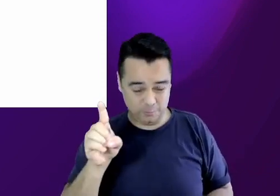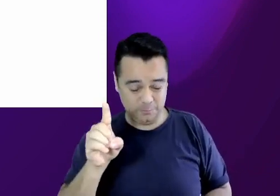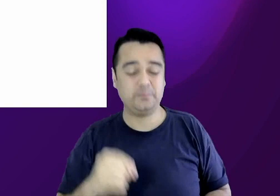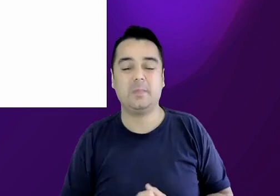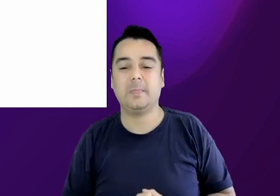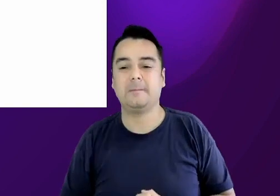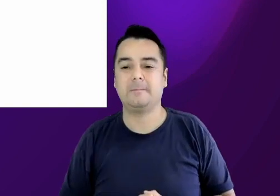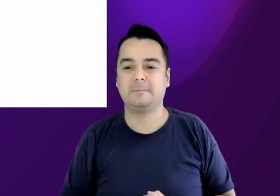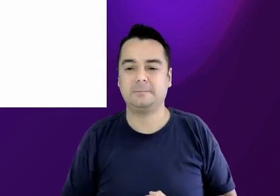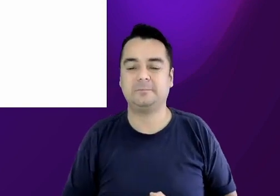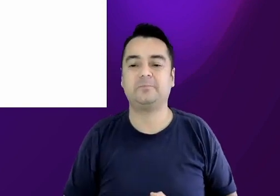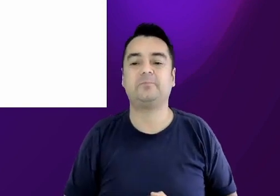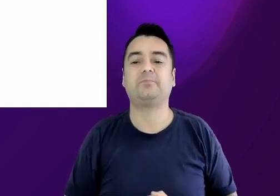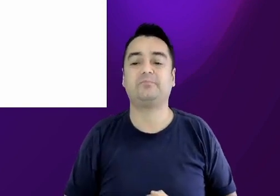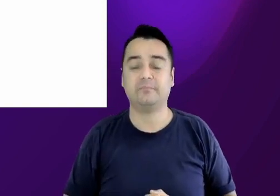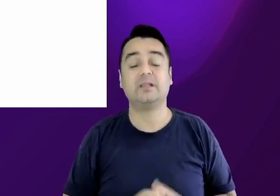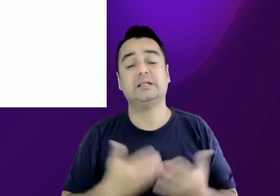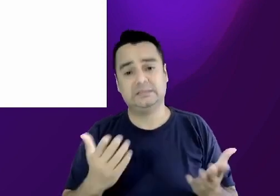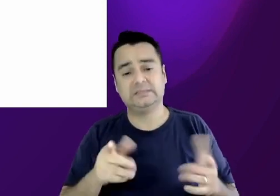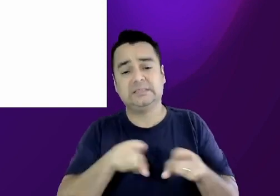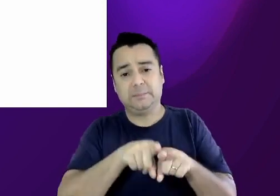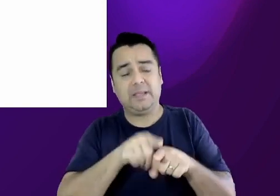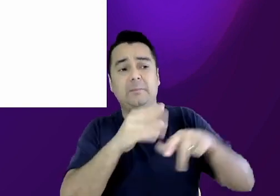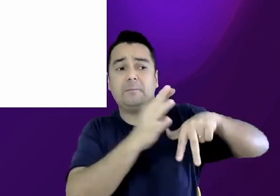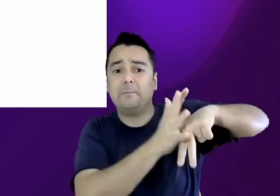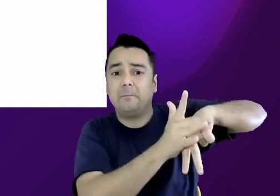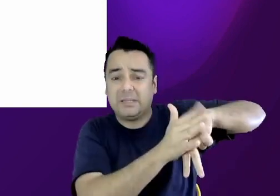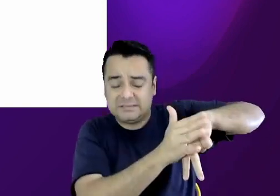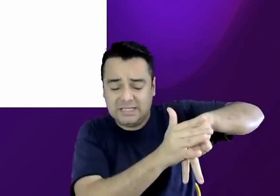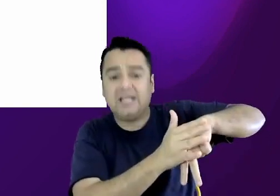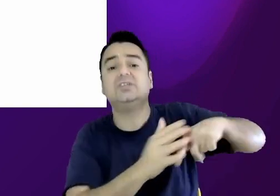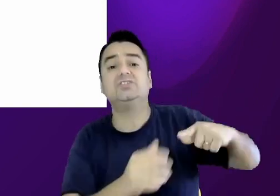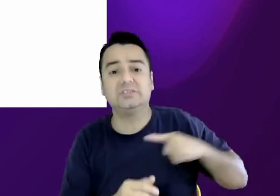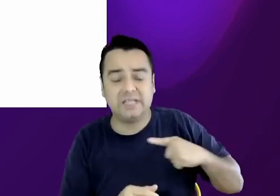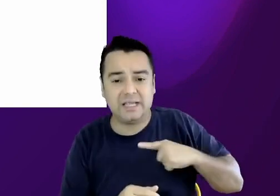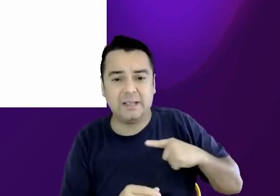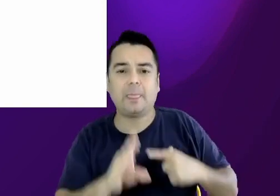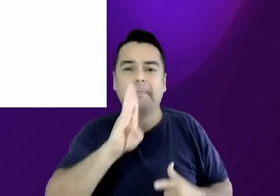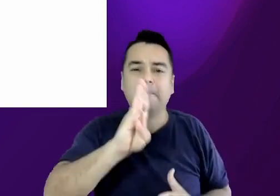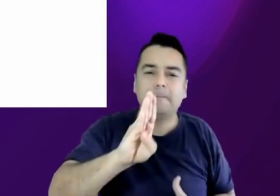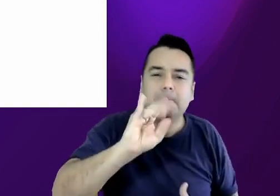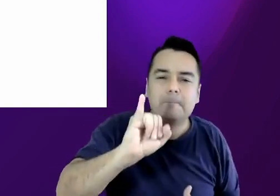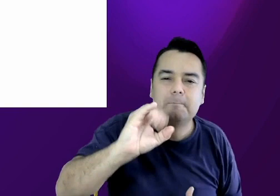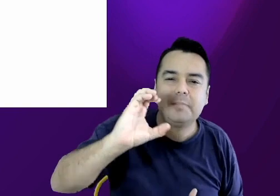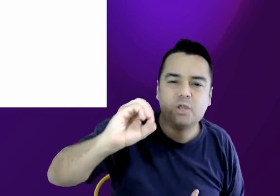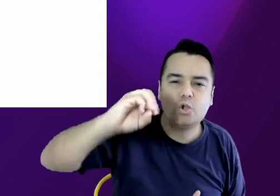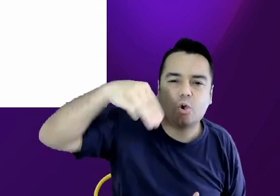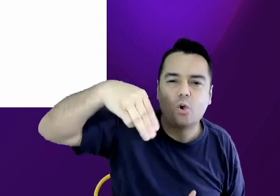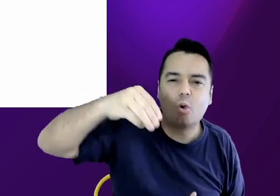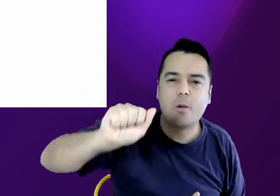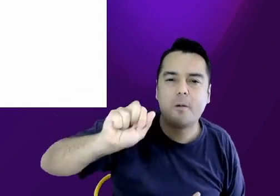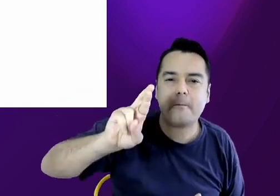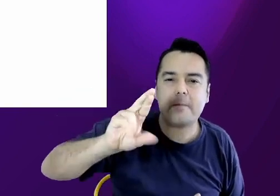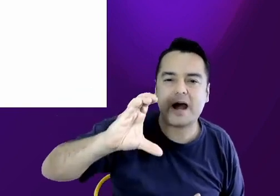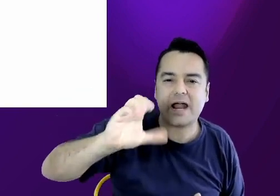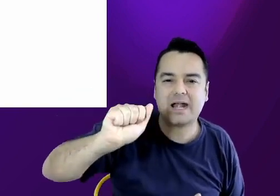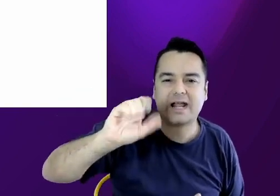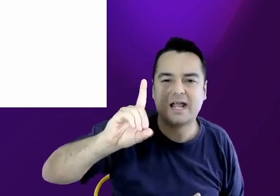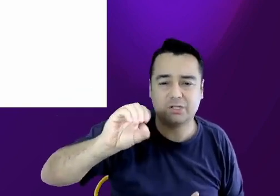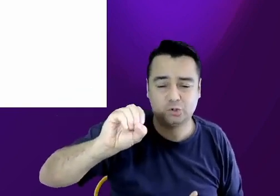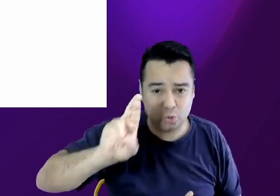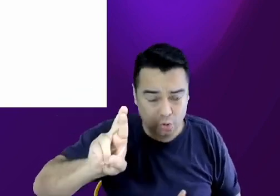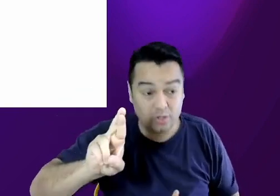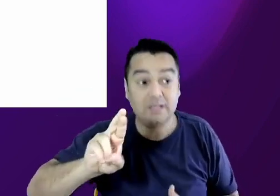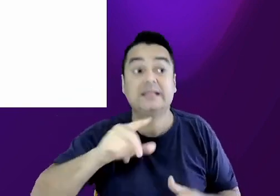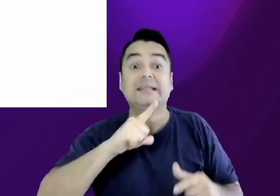público selecionado de pacientes que tem biomarcador que demonstre bom resultado para a